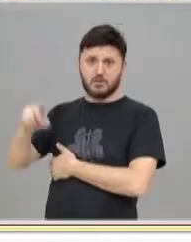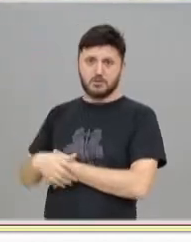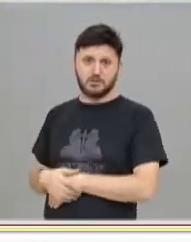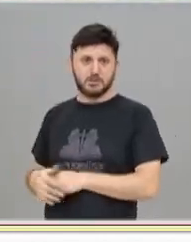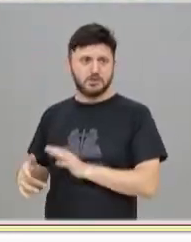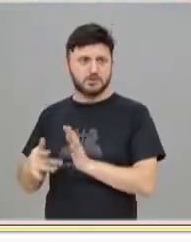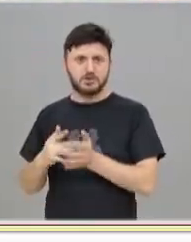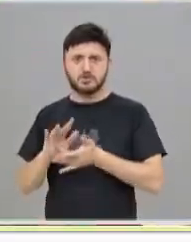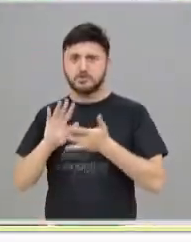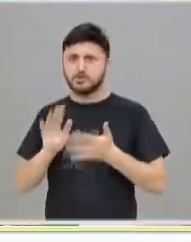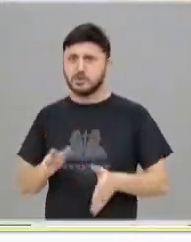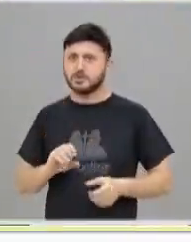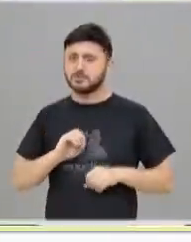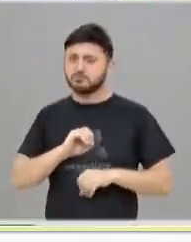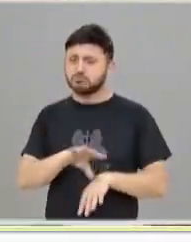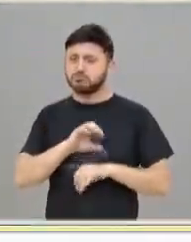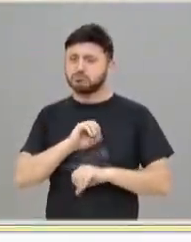isso?